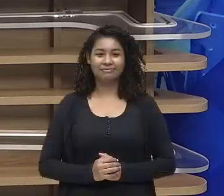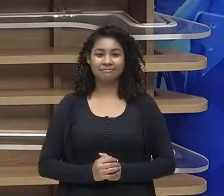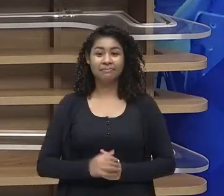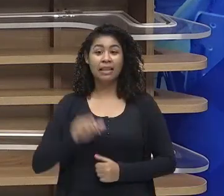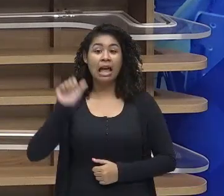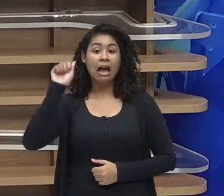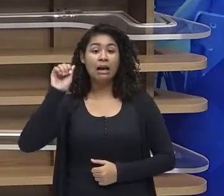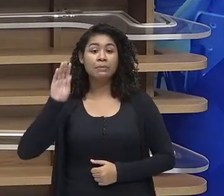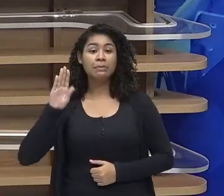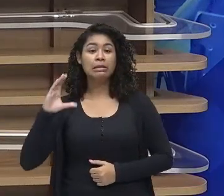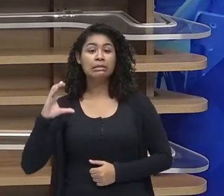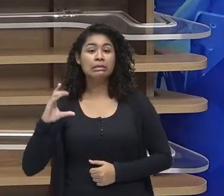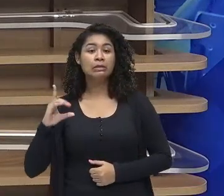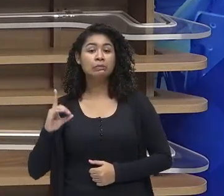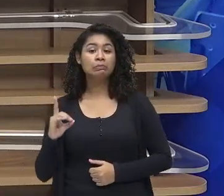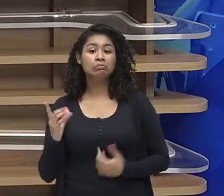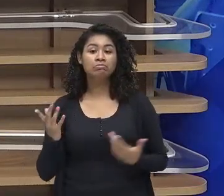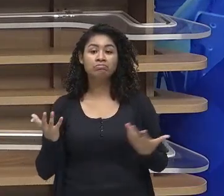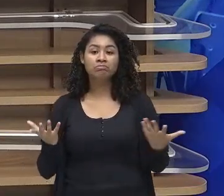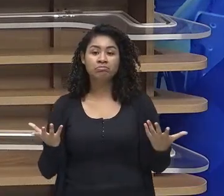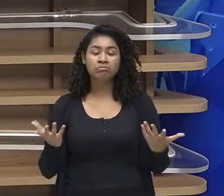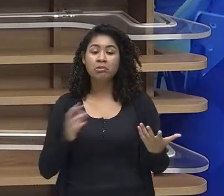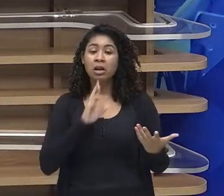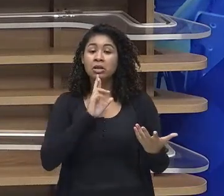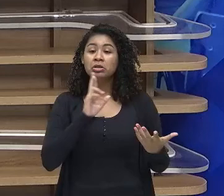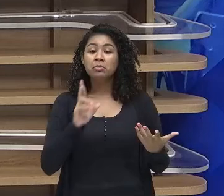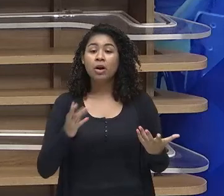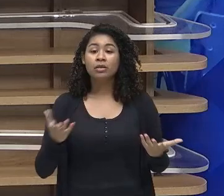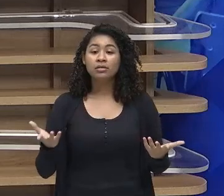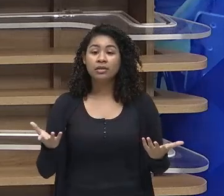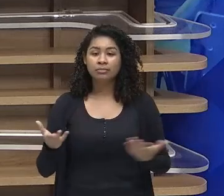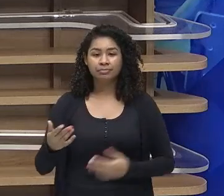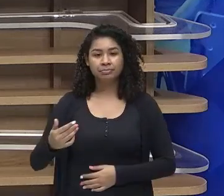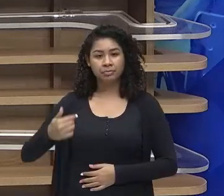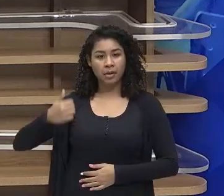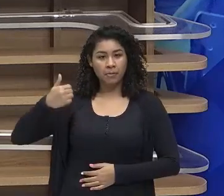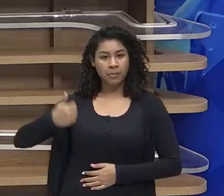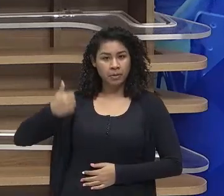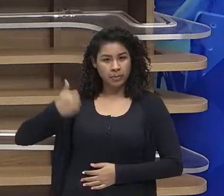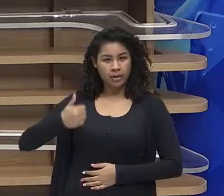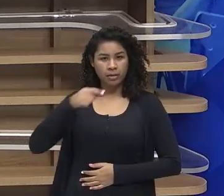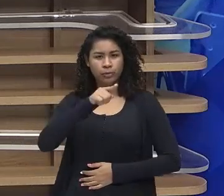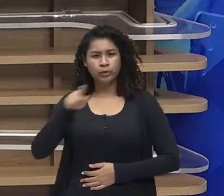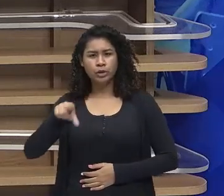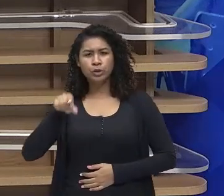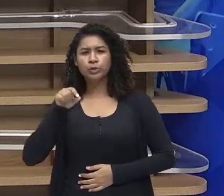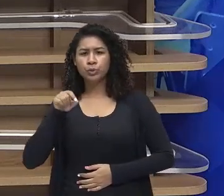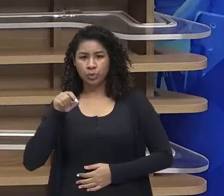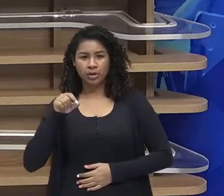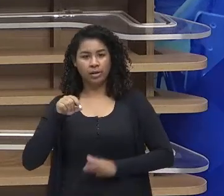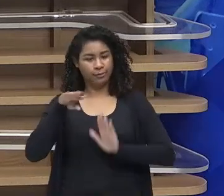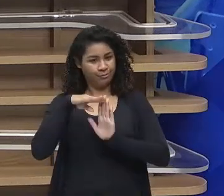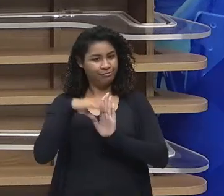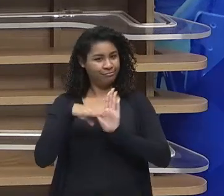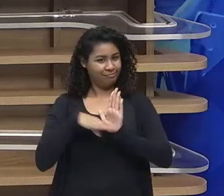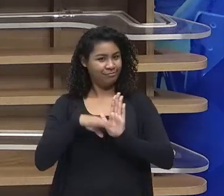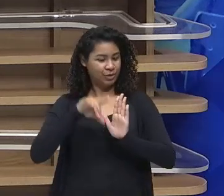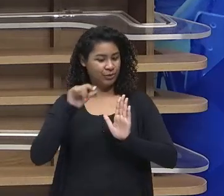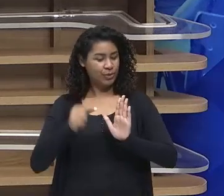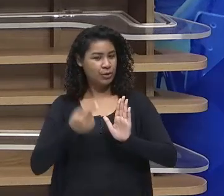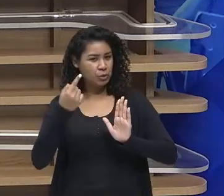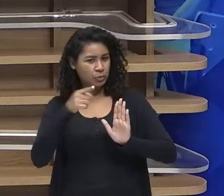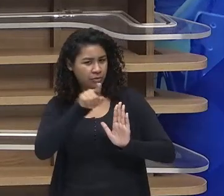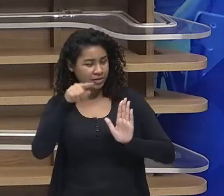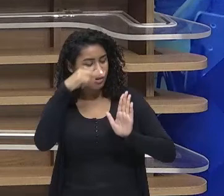A, B, C ou D? Qual é a sua resposta? Para a primeira questão, por exemplo, você indicou uma das alternativas, não é verdade?